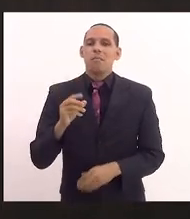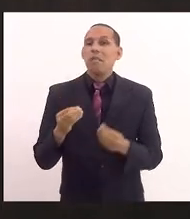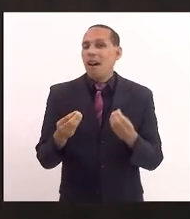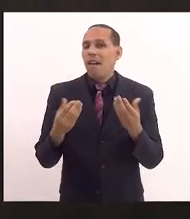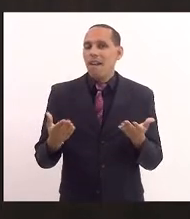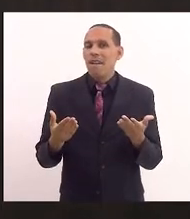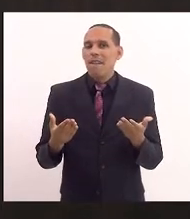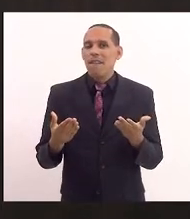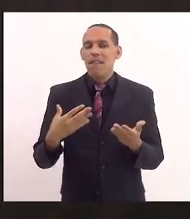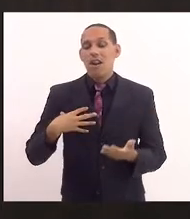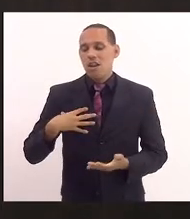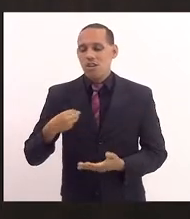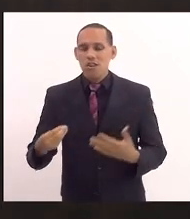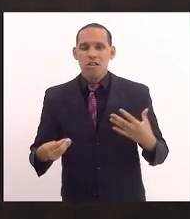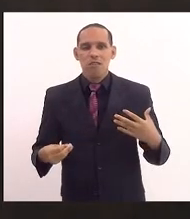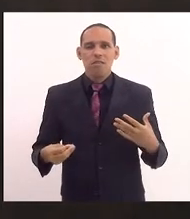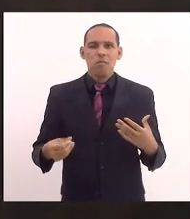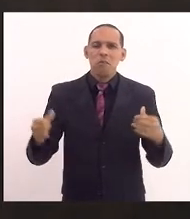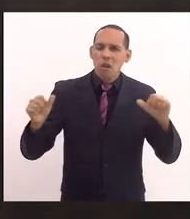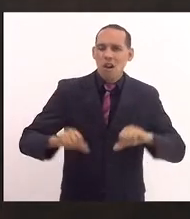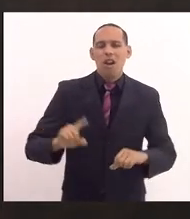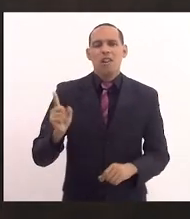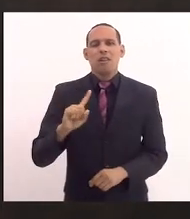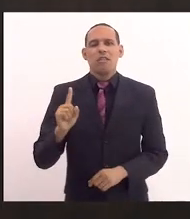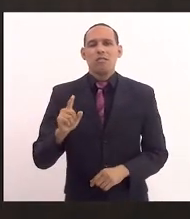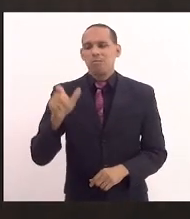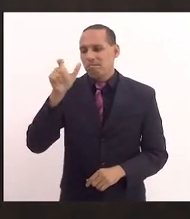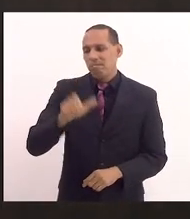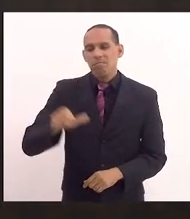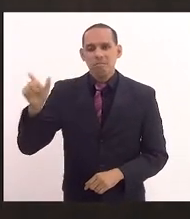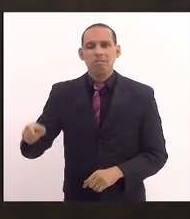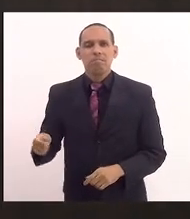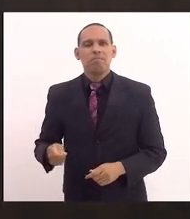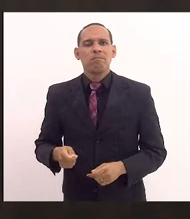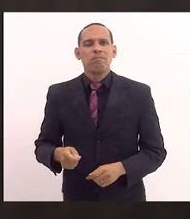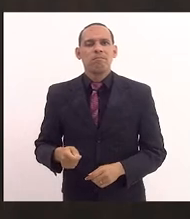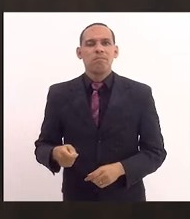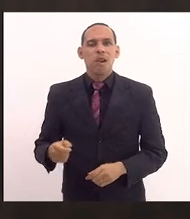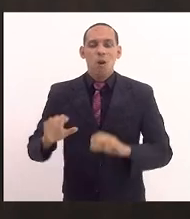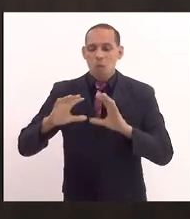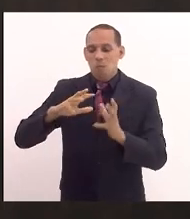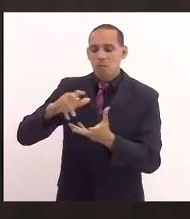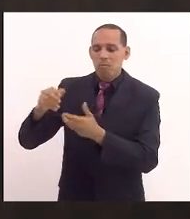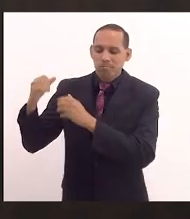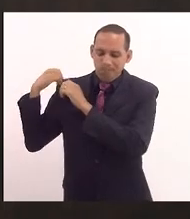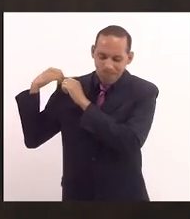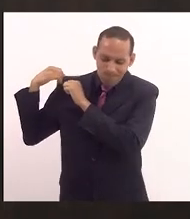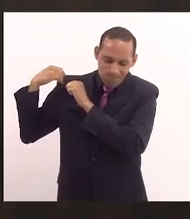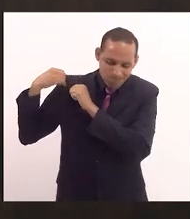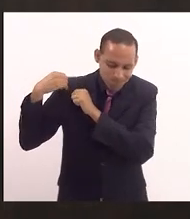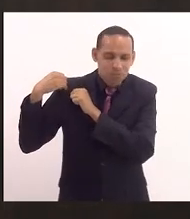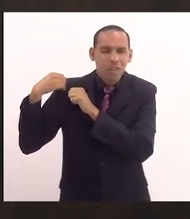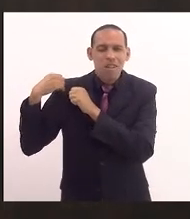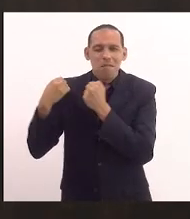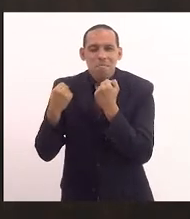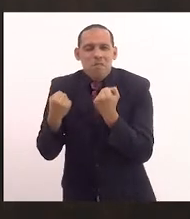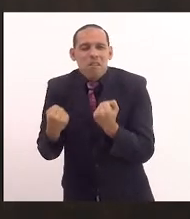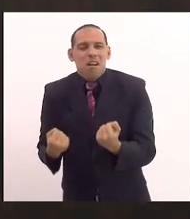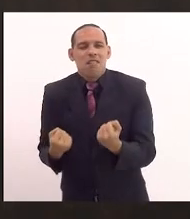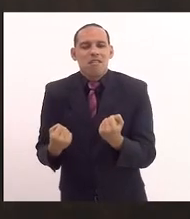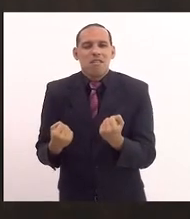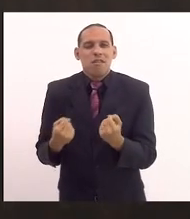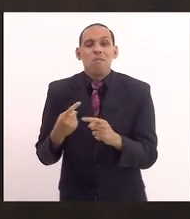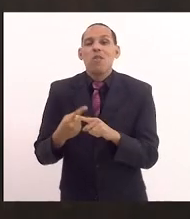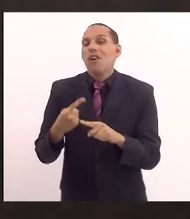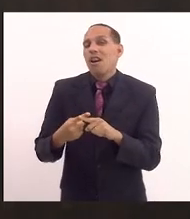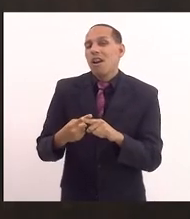ressaltar os seus filhos e filhas. Então, esses homens também carregam um mundo nas costas e carregam a partir dessa construção do